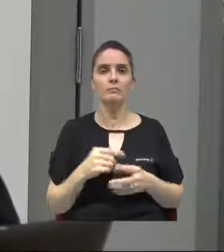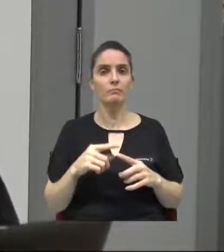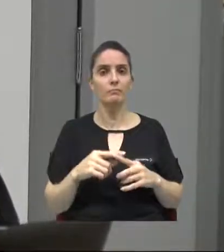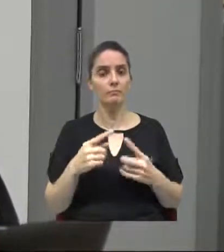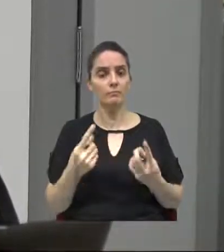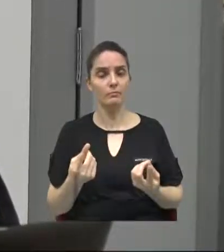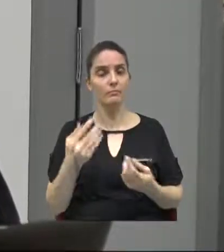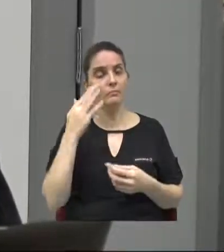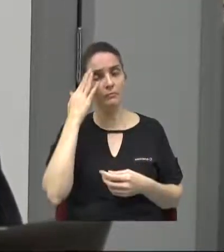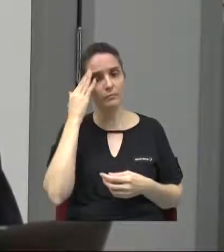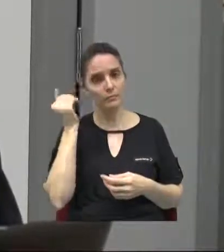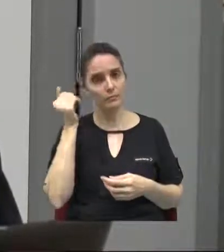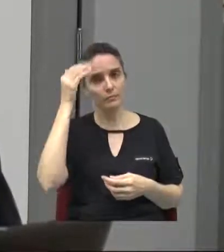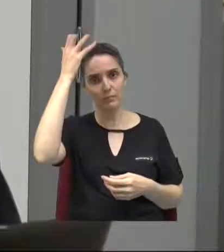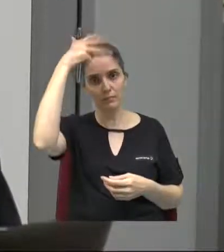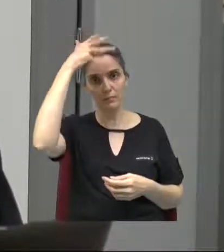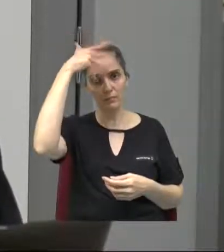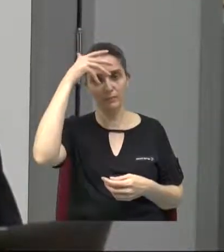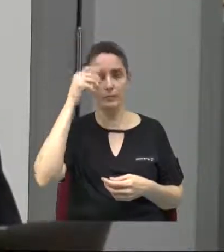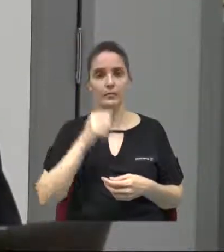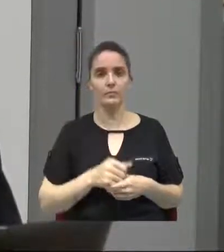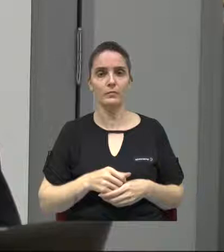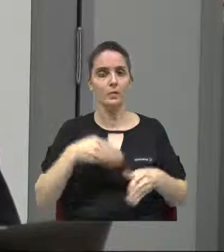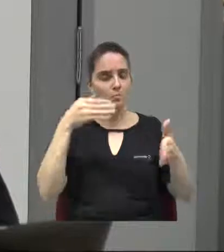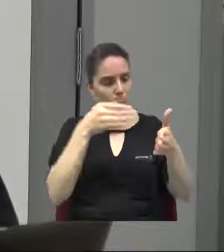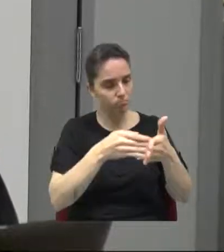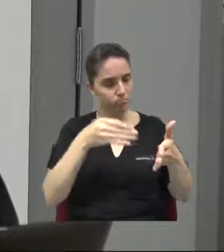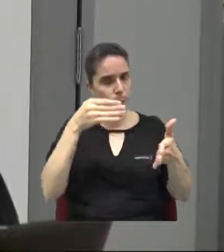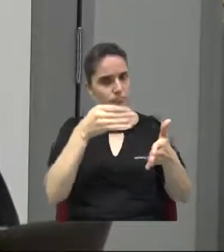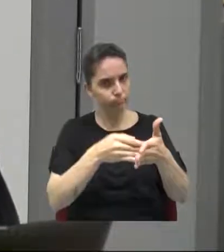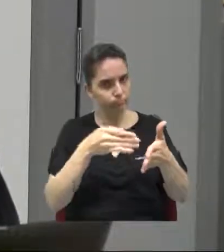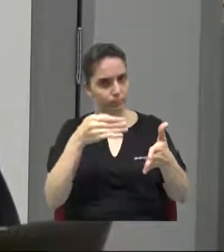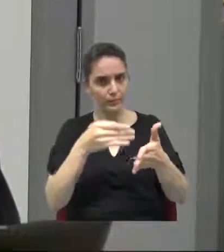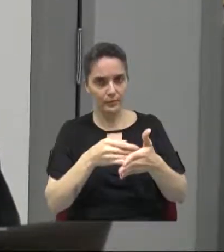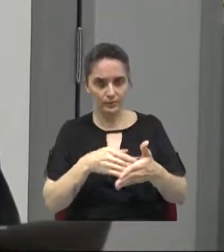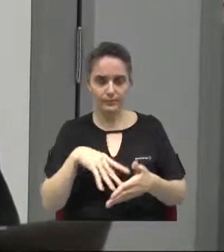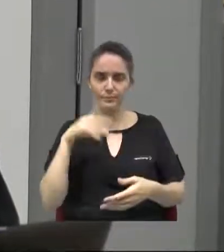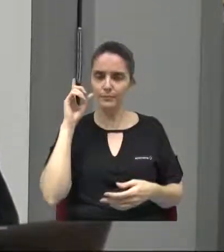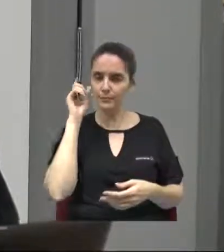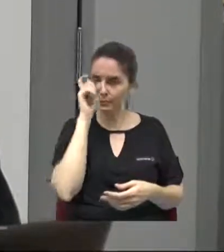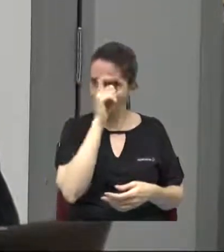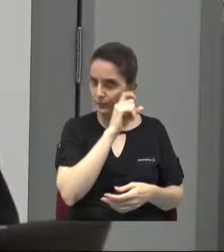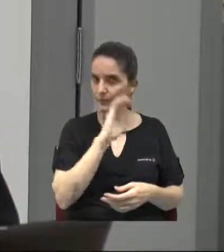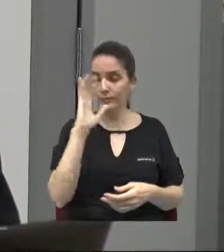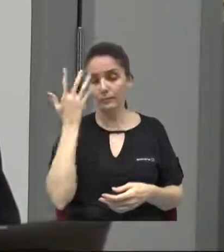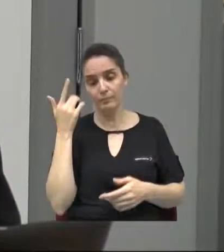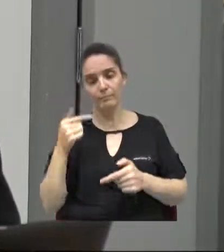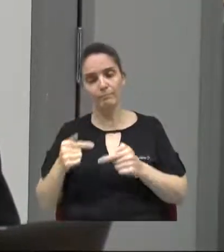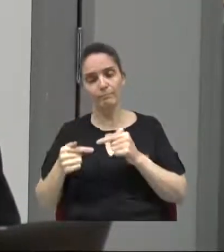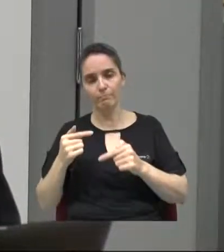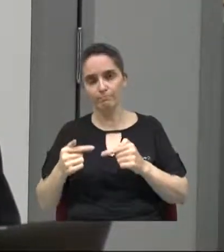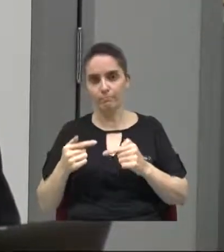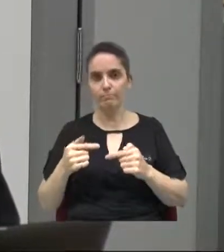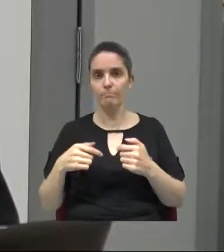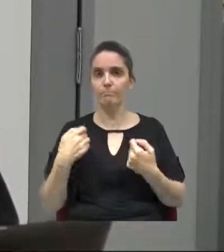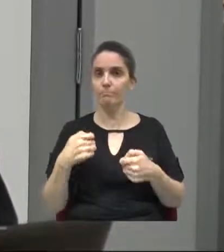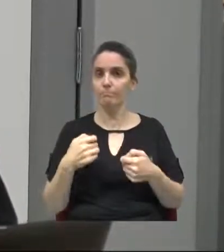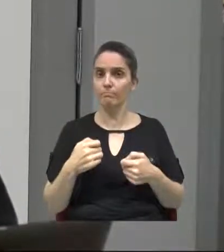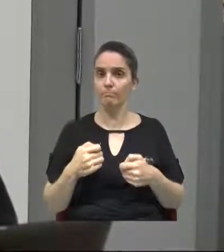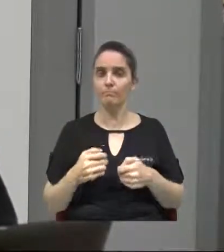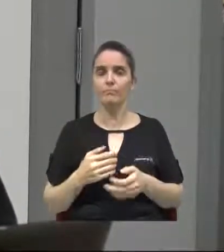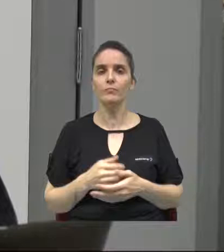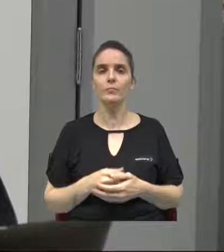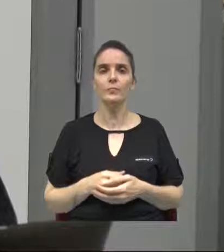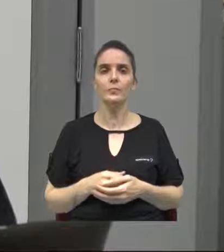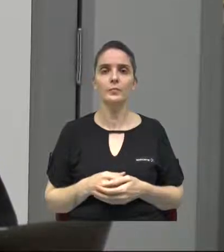sabemos, vereadora Érica Tanque, que realmente os empecilhos, as dificuldades são muitas, envolve muita política, envolve um processo,